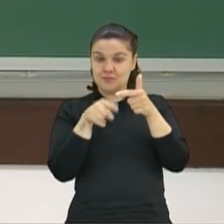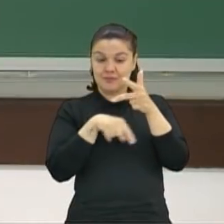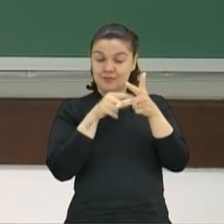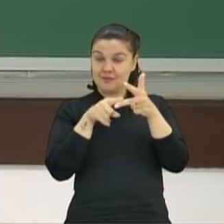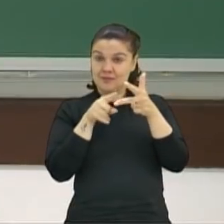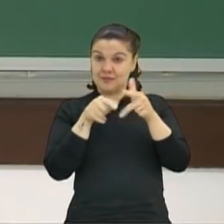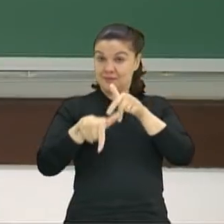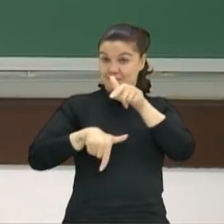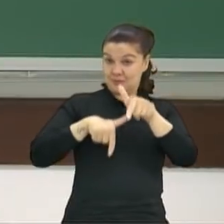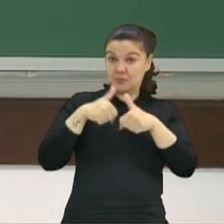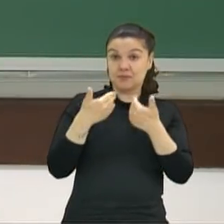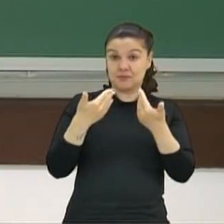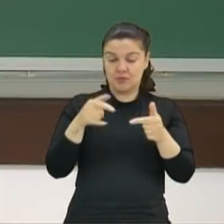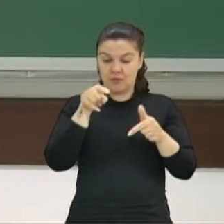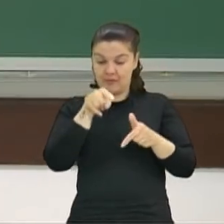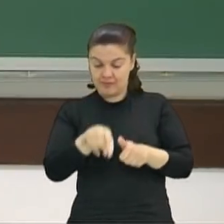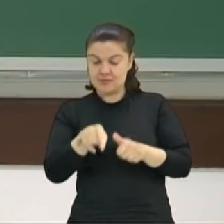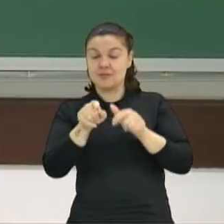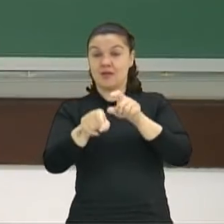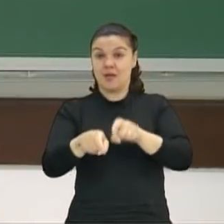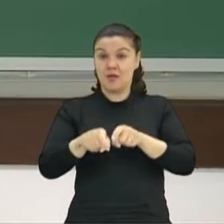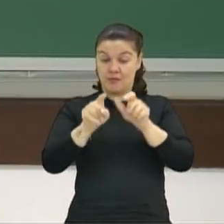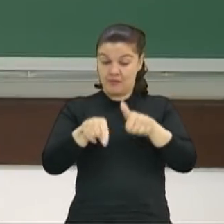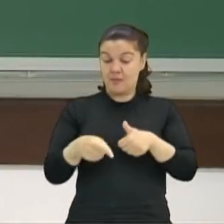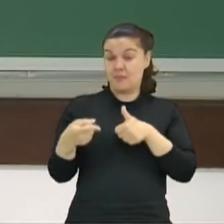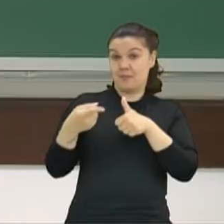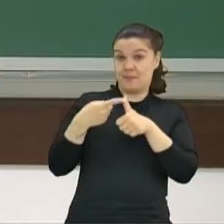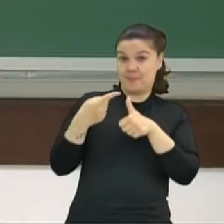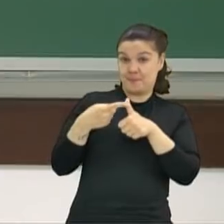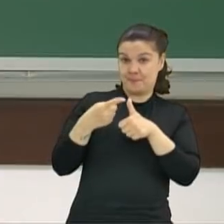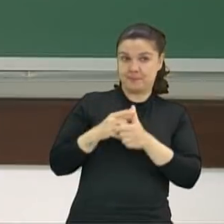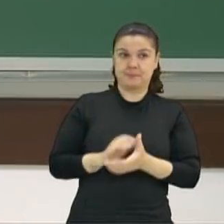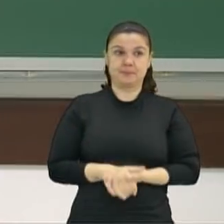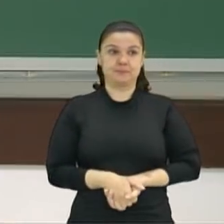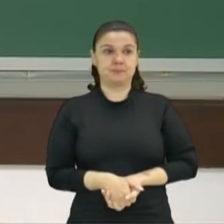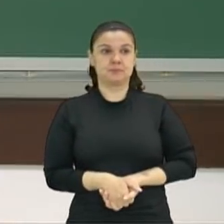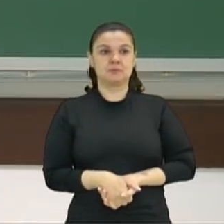terciária? Então, a agricultura é uma atividade primária.